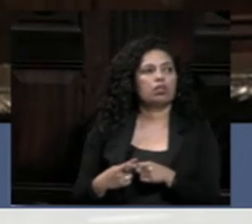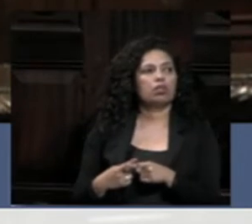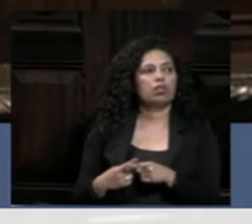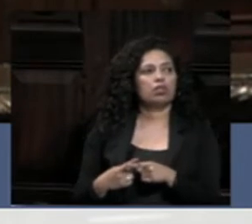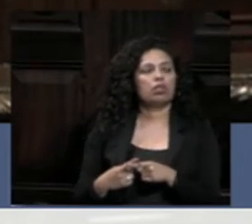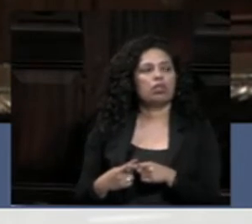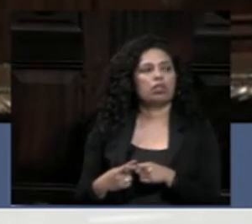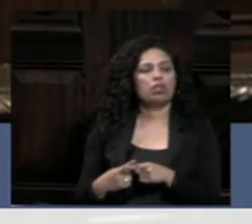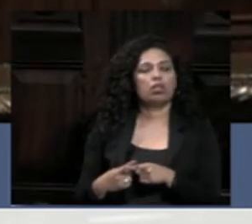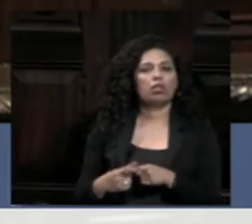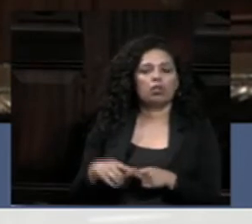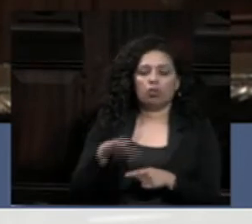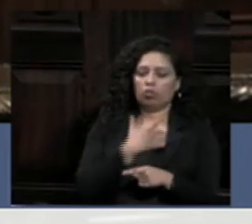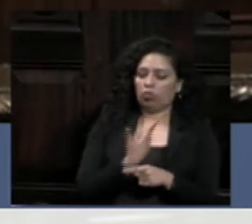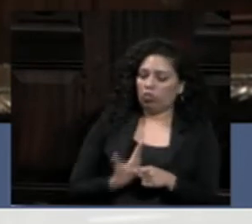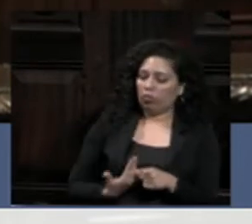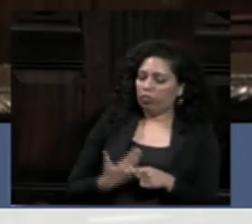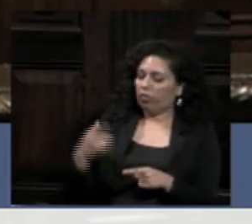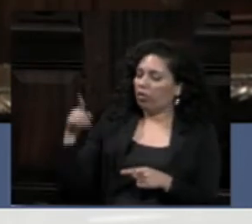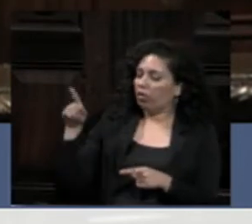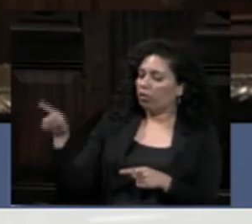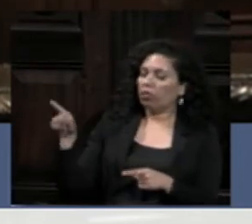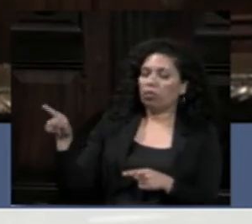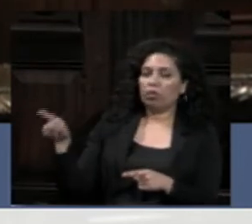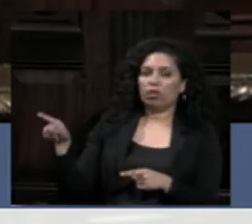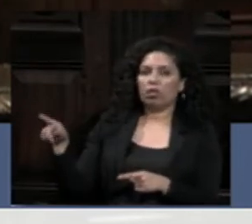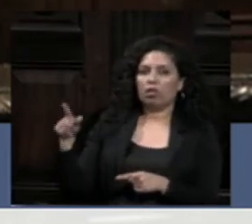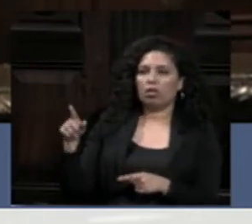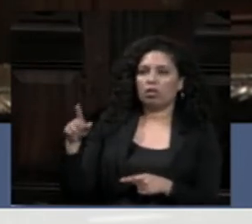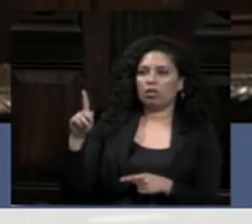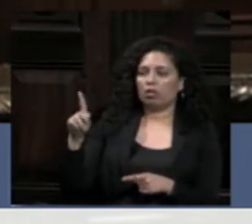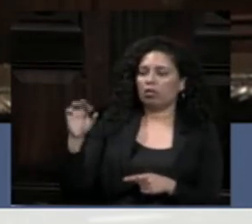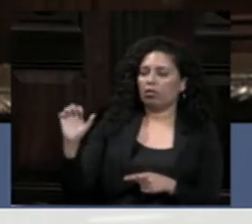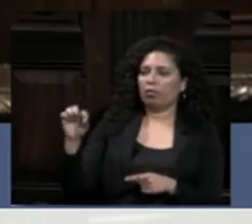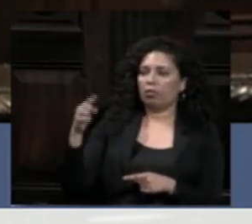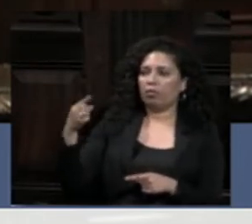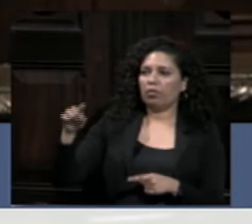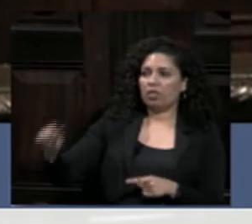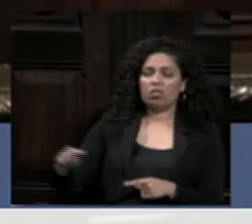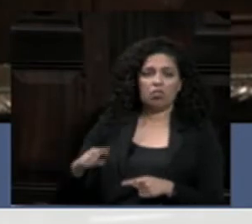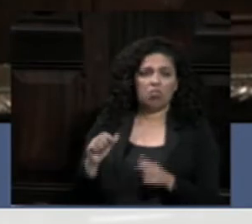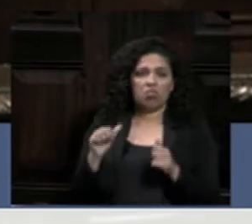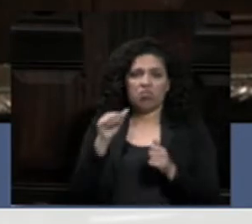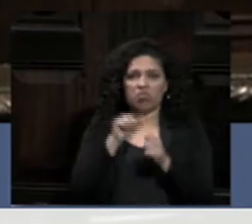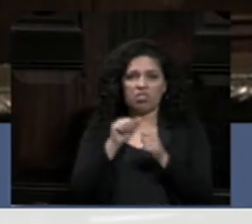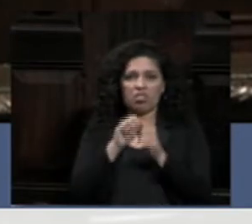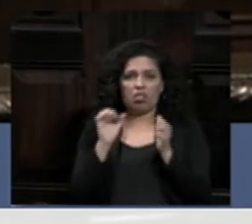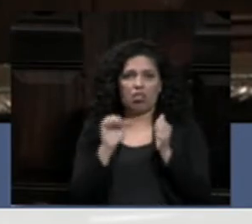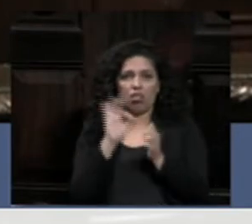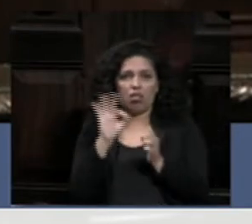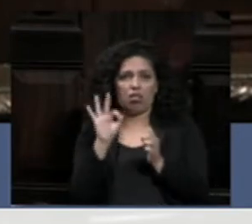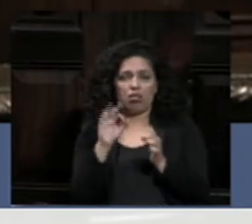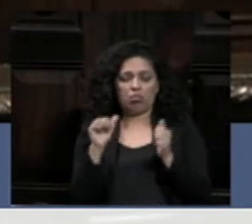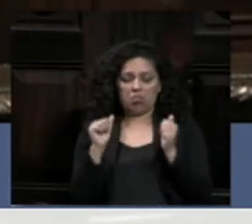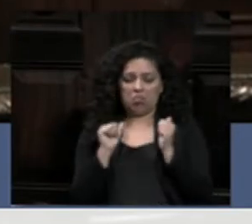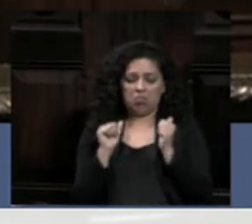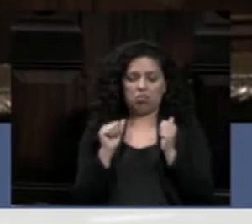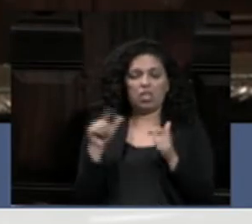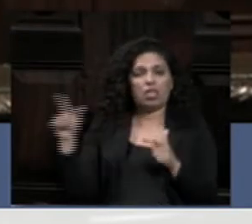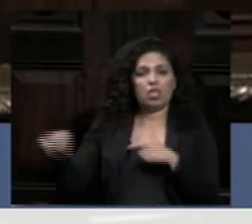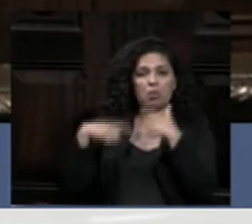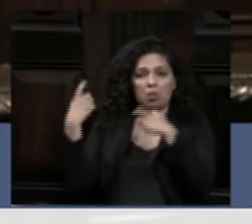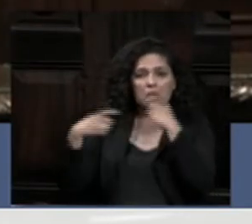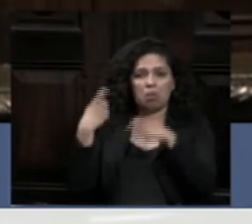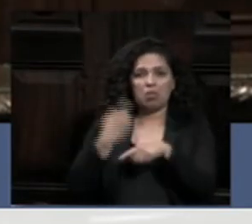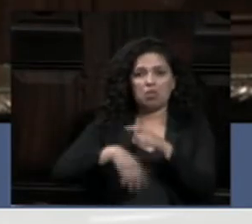do estado que é simplesmente moribundo, um governo que não consegue defender os interesses do estado do Rio.